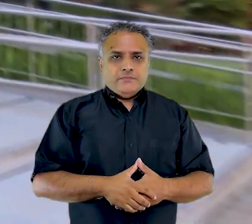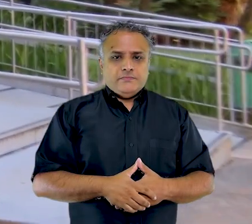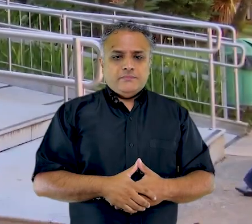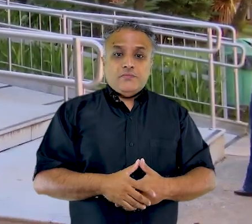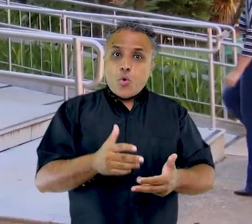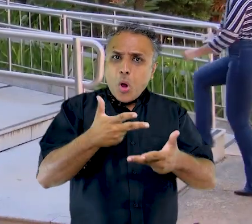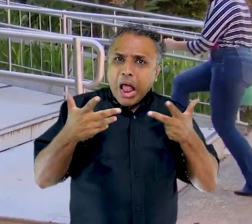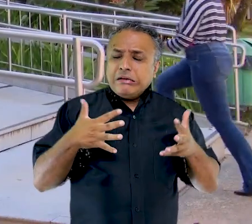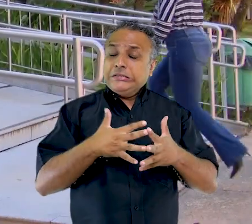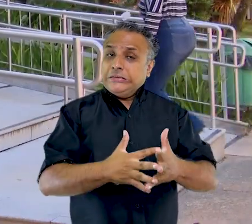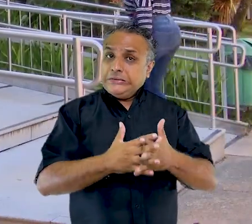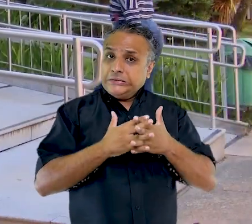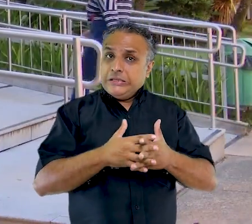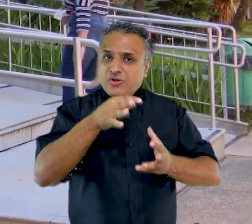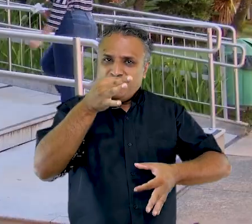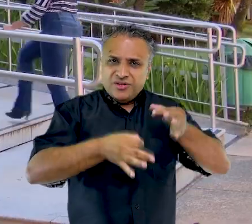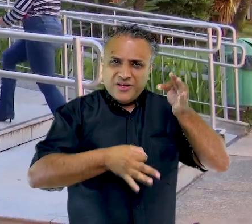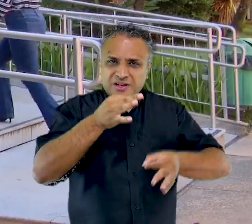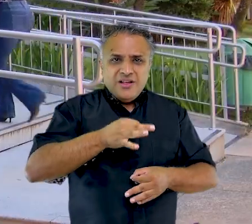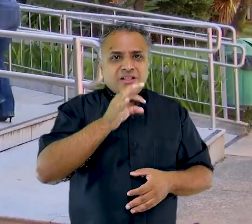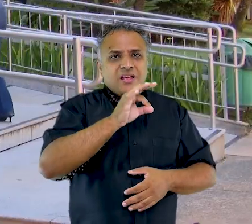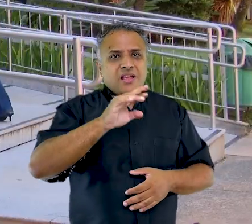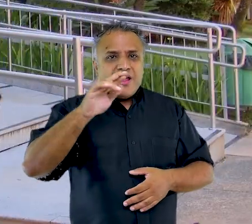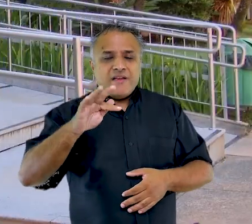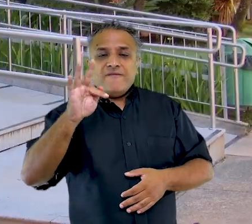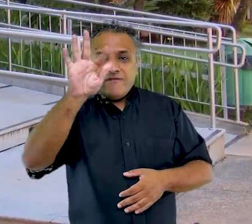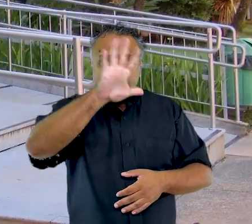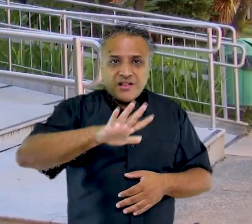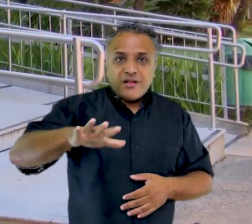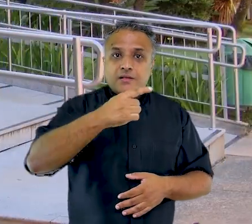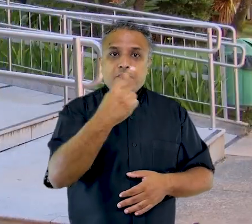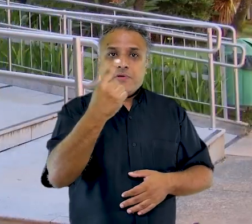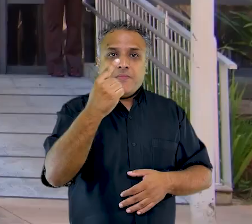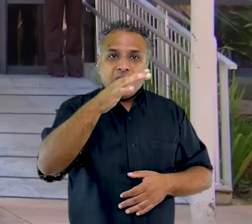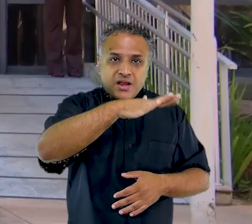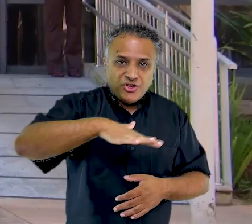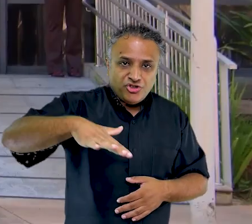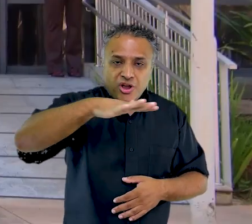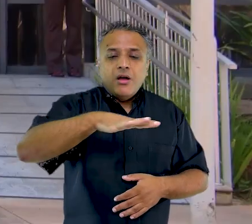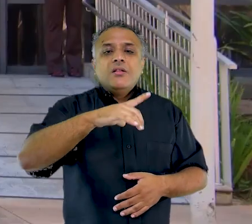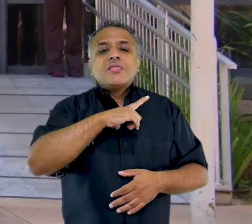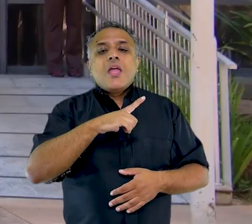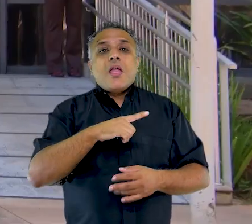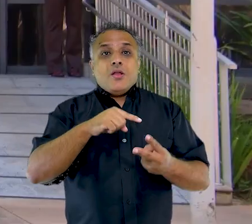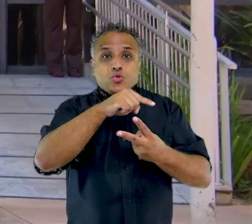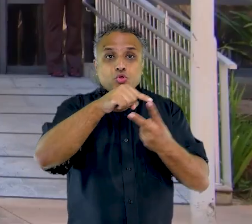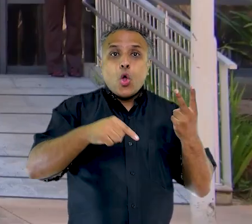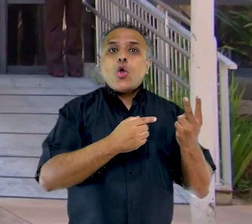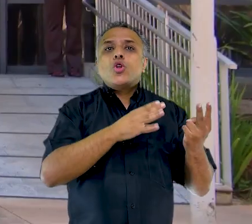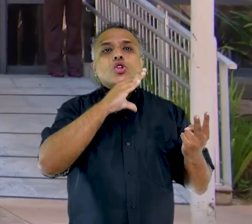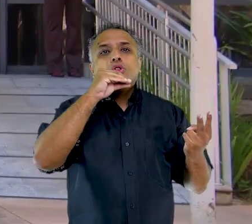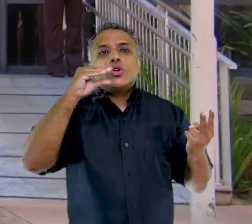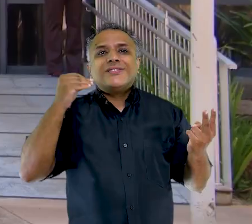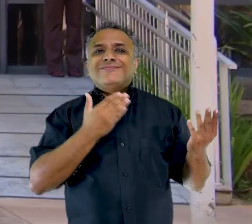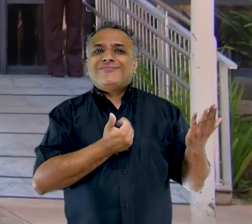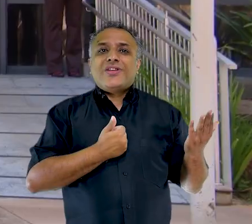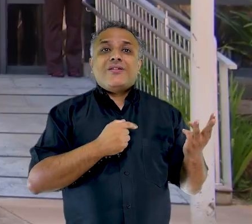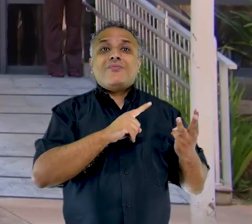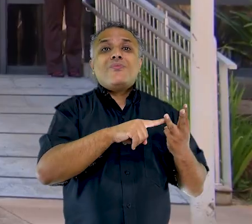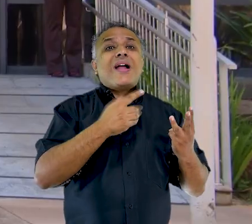Um caso emblemático julgado pelo Tribunal Regional Federal da Primeira Região envolveu 2 adolescentes e uma